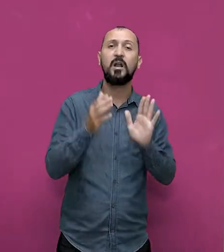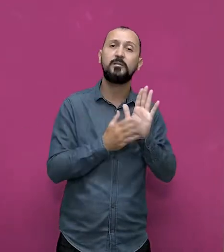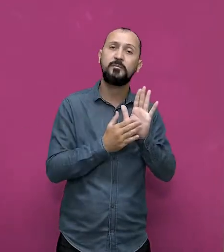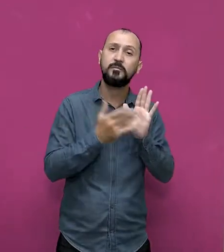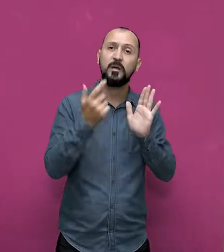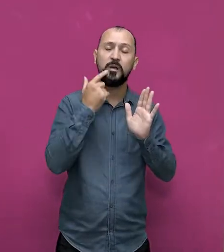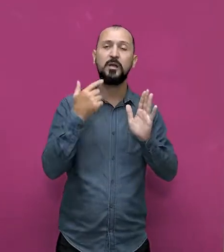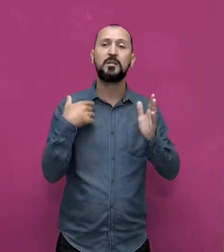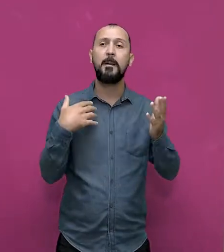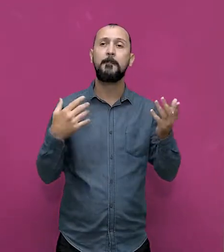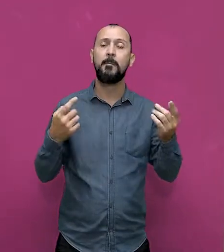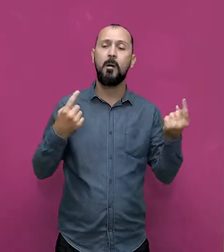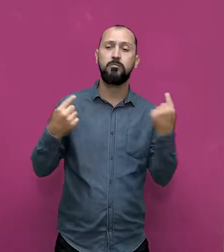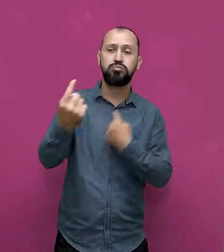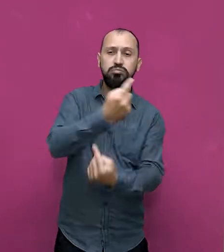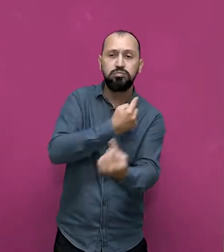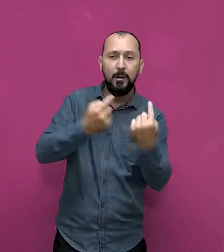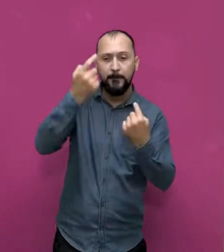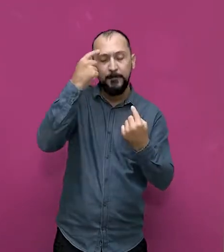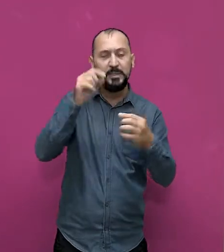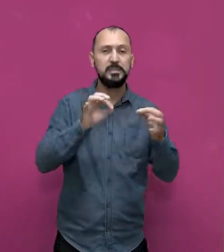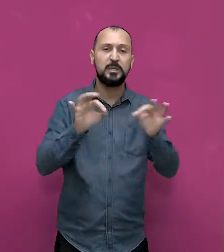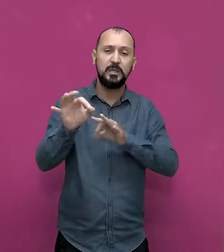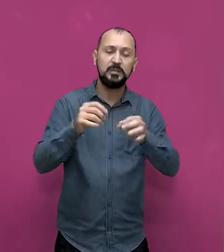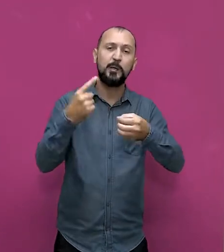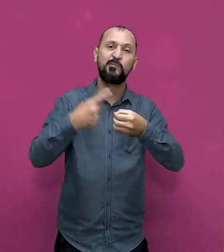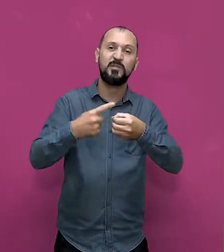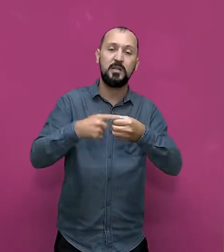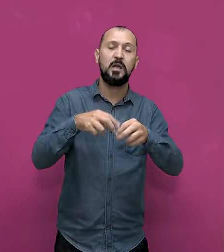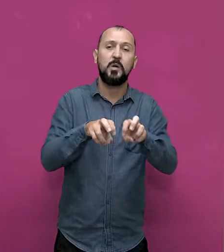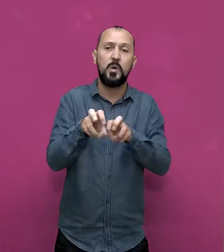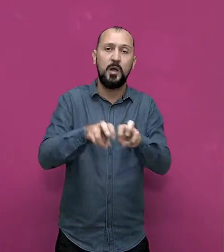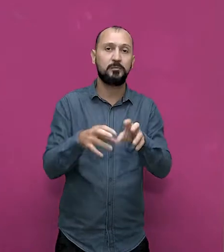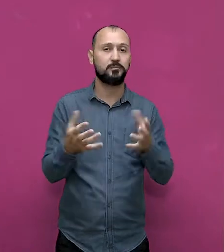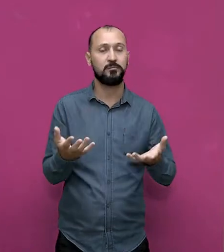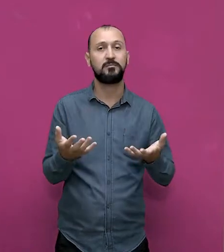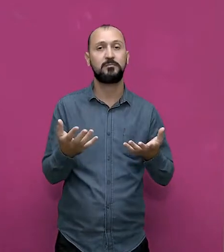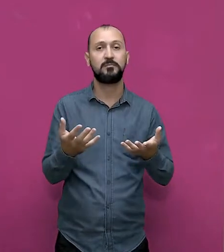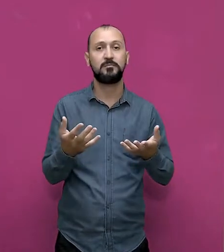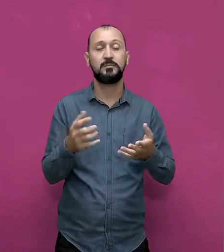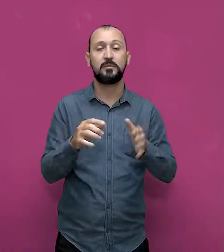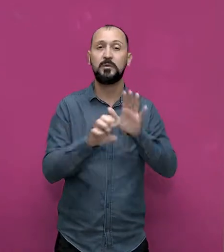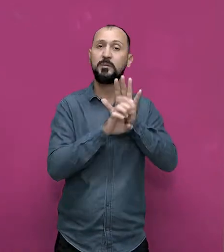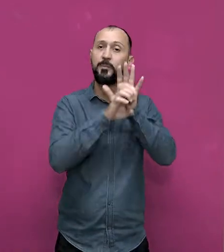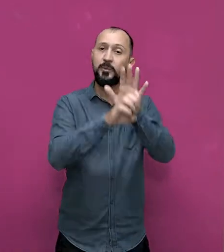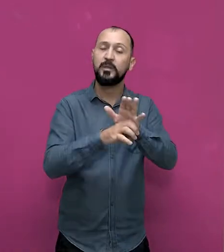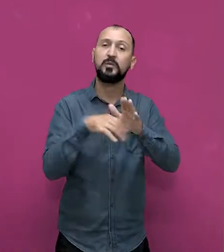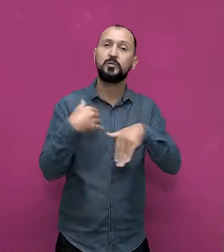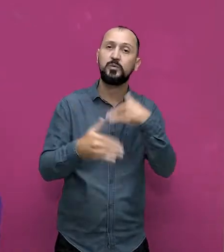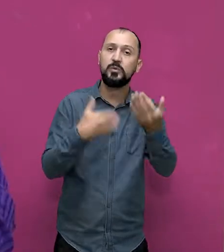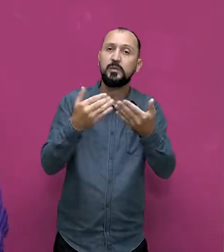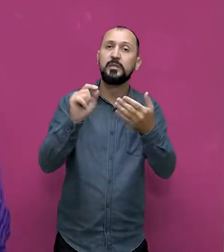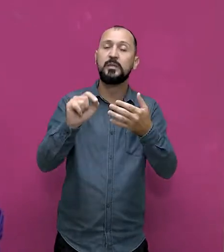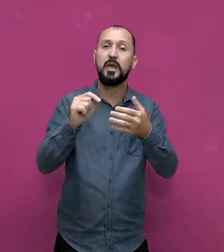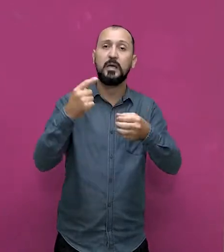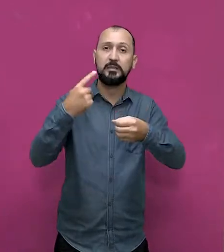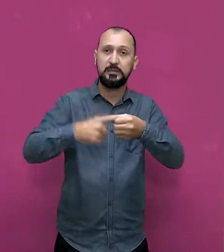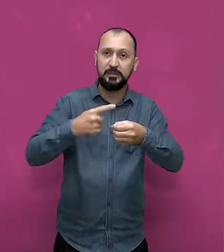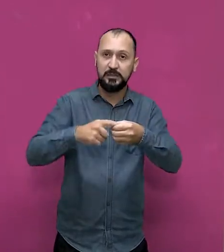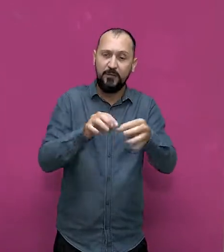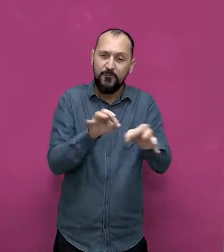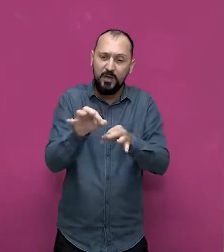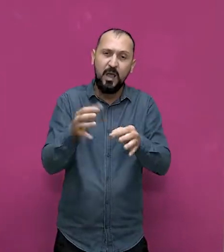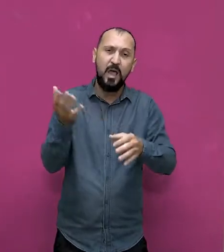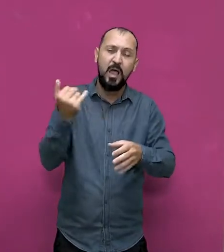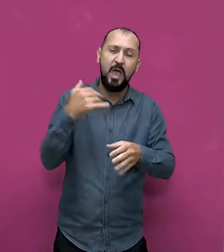prega muito essa questão da mobilidade ativa, de repensar as cidades dos carros. Basicamente, esse modelo de desenvolvimento, onde as